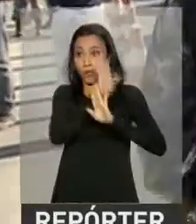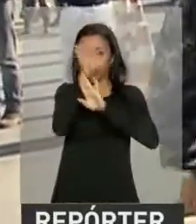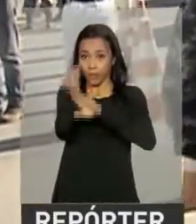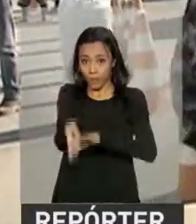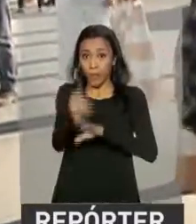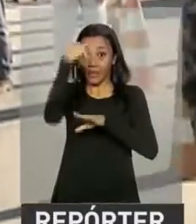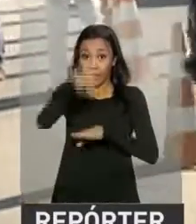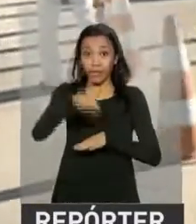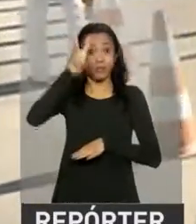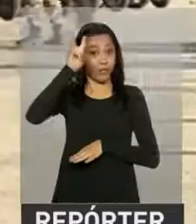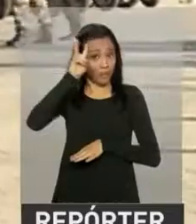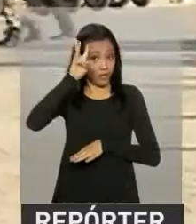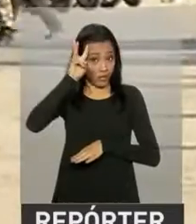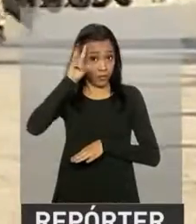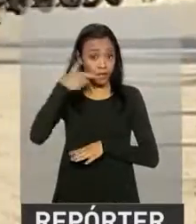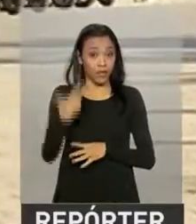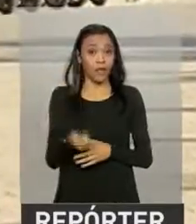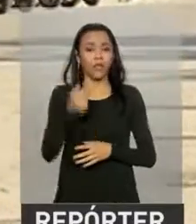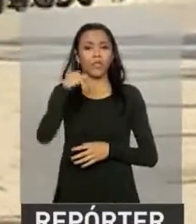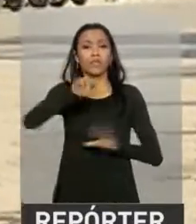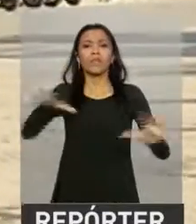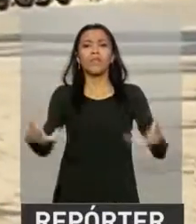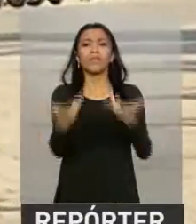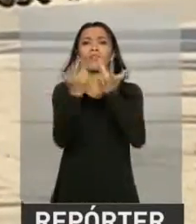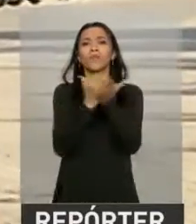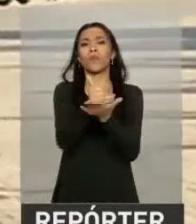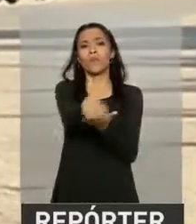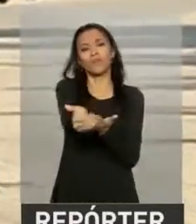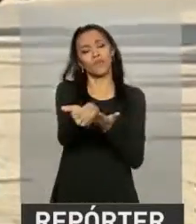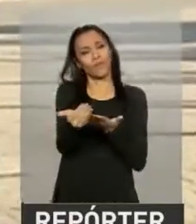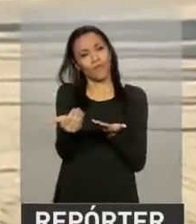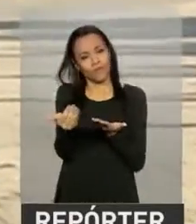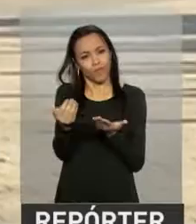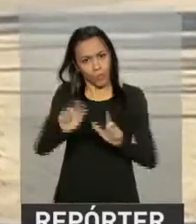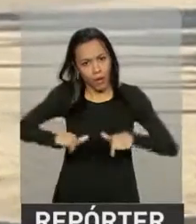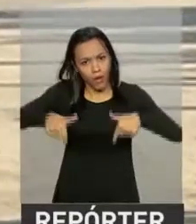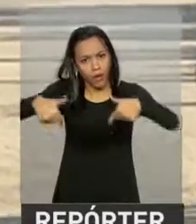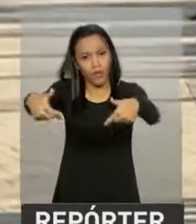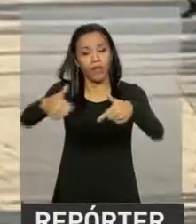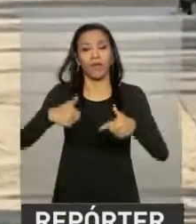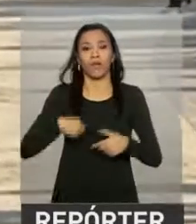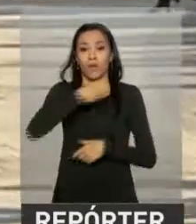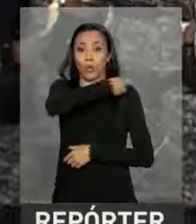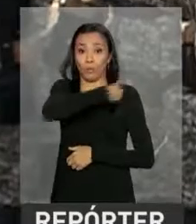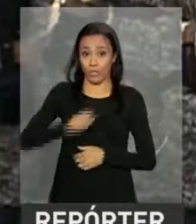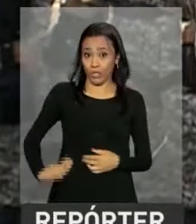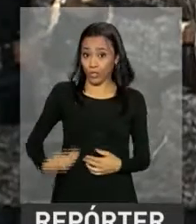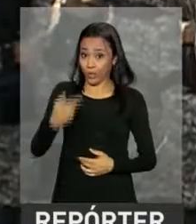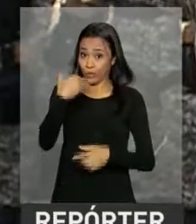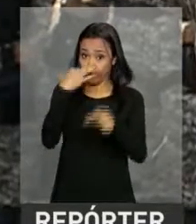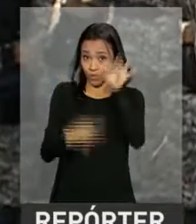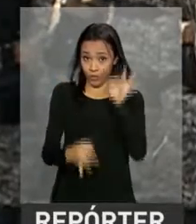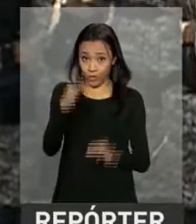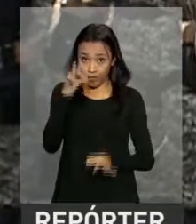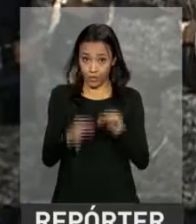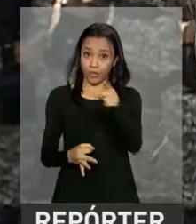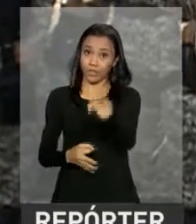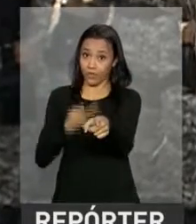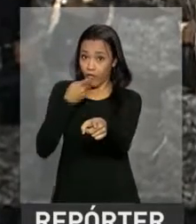partir desta terça-feira. No evento que deu início à operação, o ministro da Justiça explicou qual